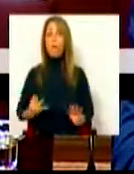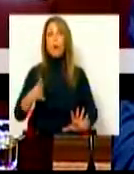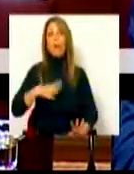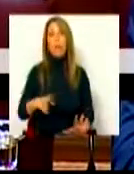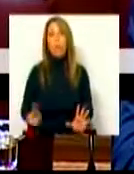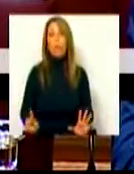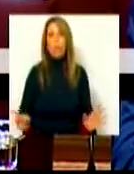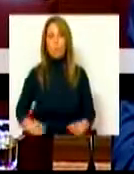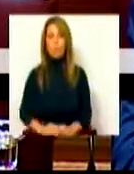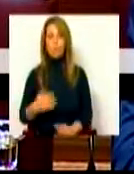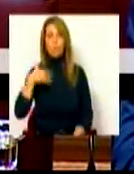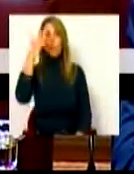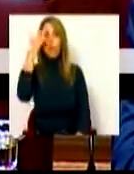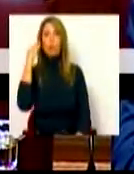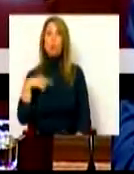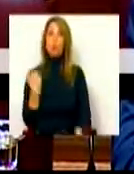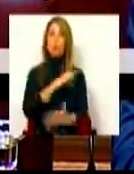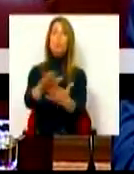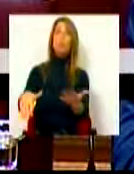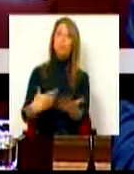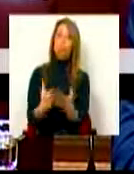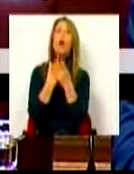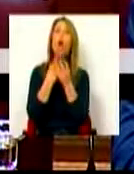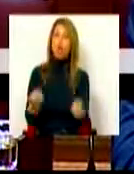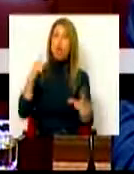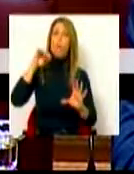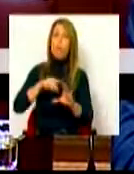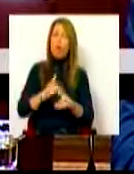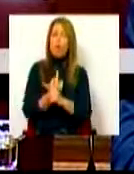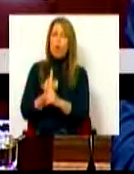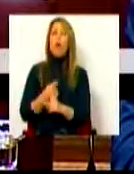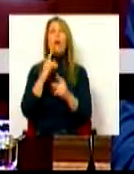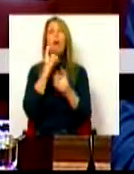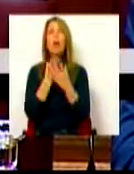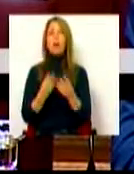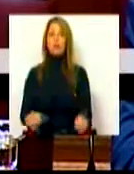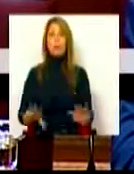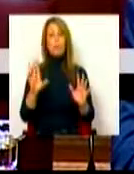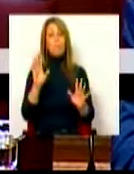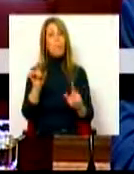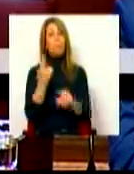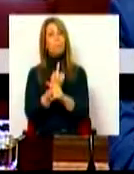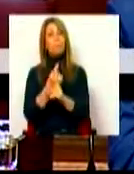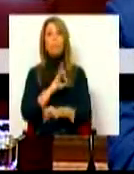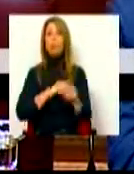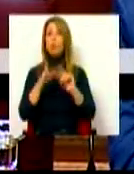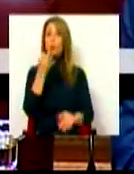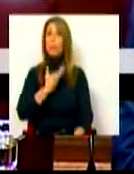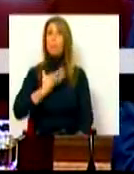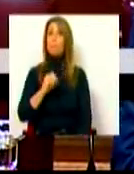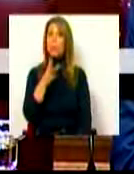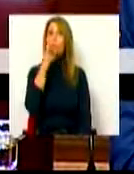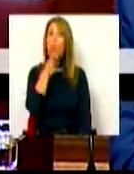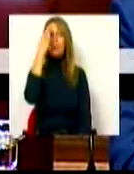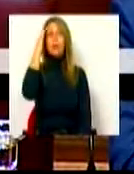propomos resolve no fundo. E embora também me pareça que a questão suscitada pelo Sr. Deputado Pedro Delgado Alves é importante, nos últimos